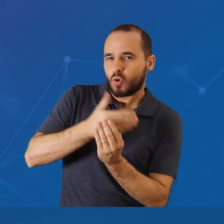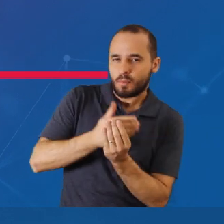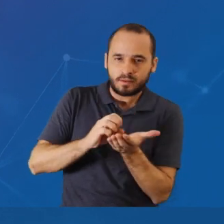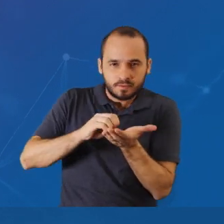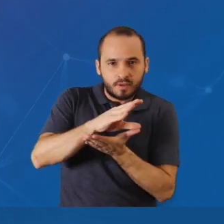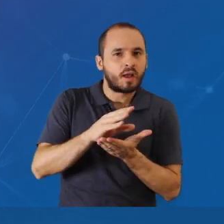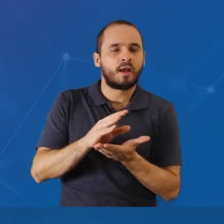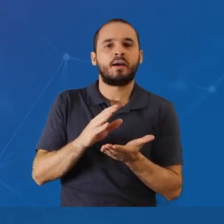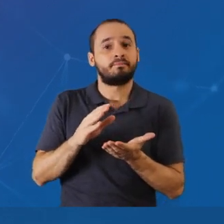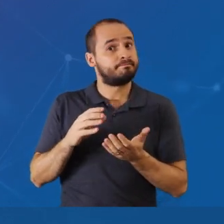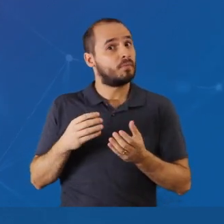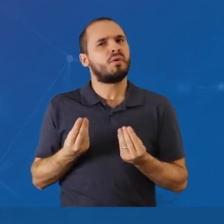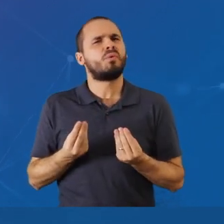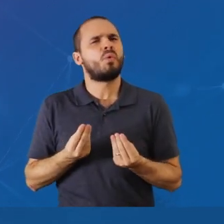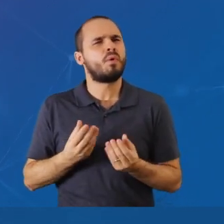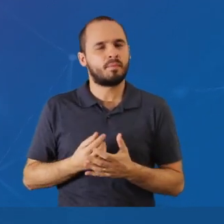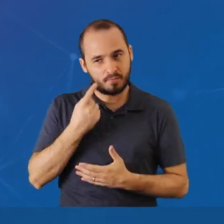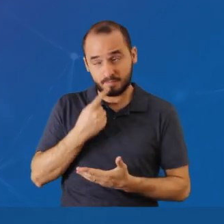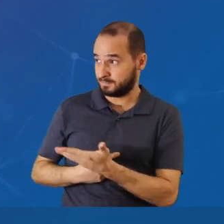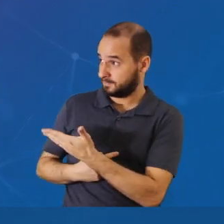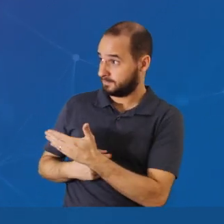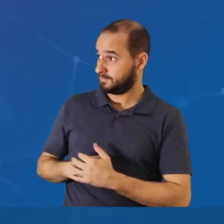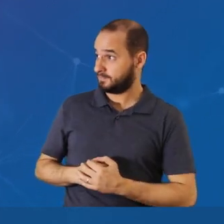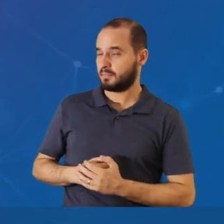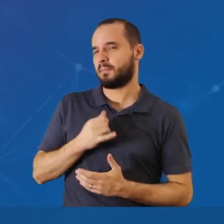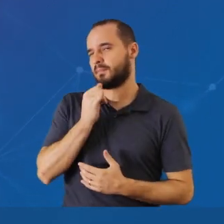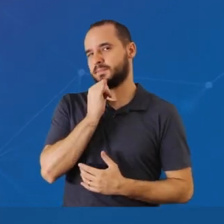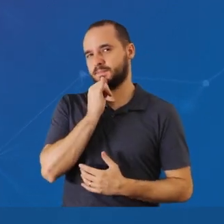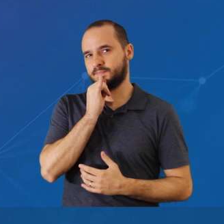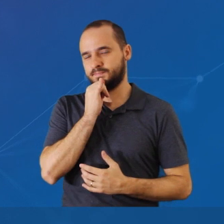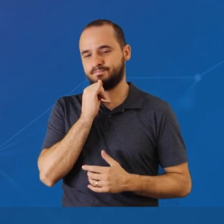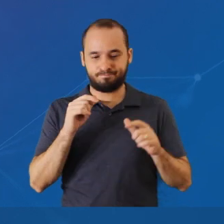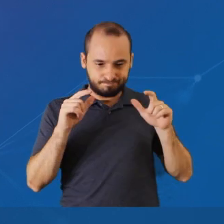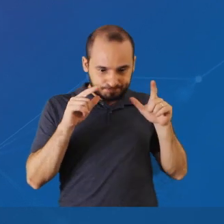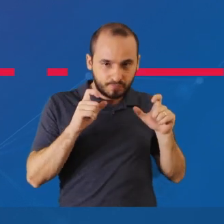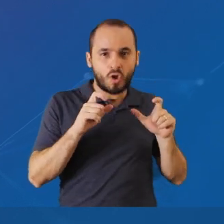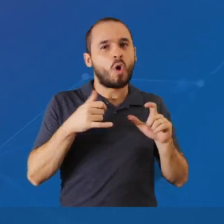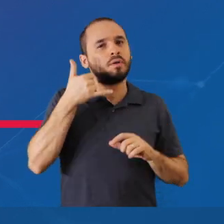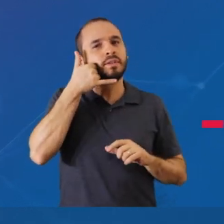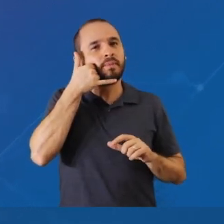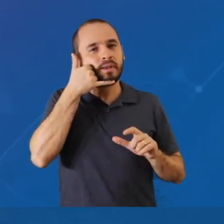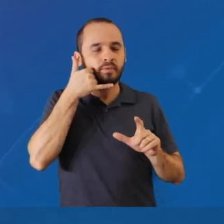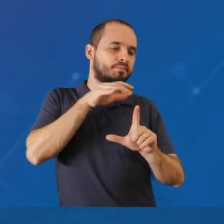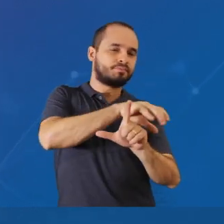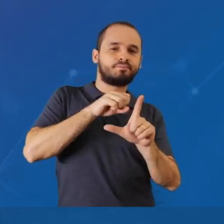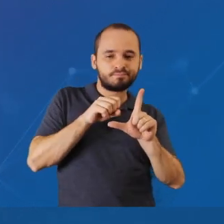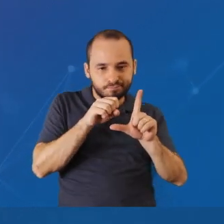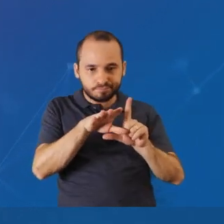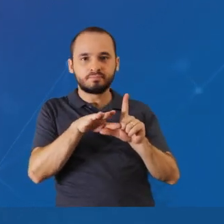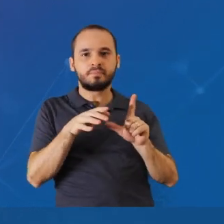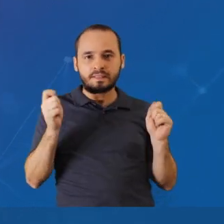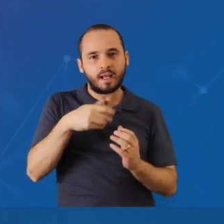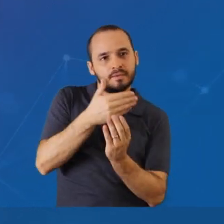em Adicionar documento. Você pode tirar foto, pegar da galeria de fotos ou enviar um arquivo. Depois de enviar